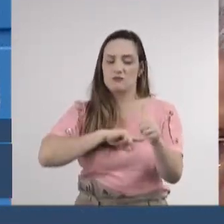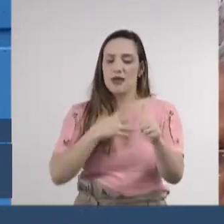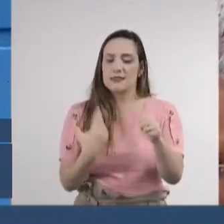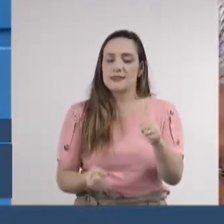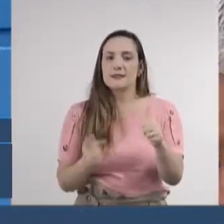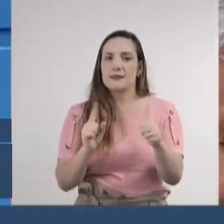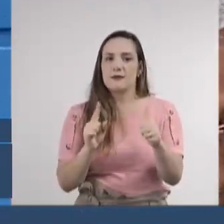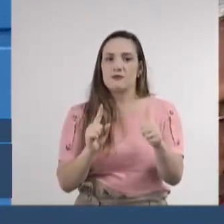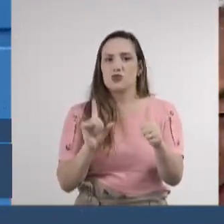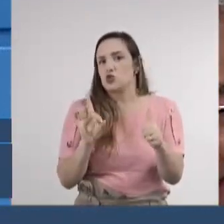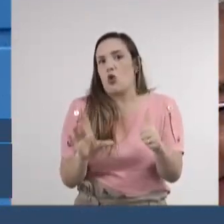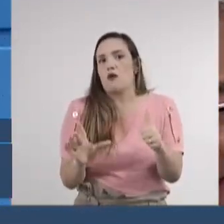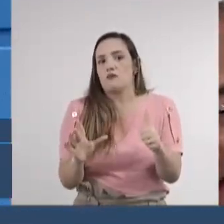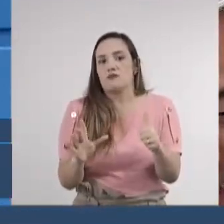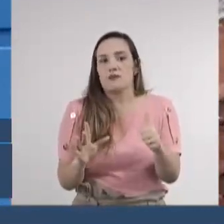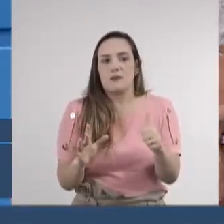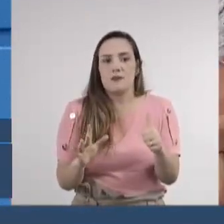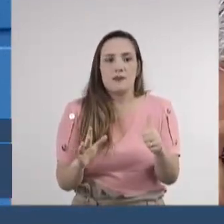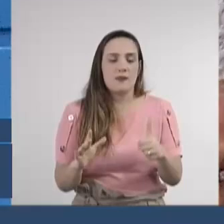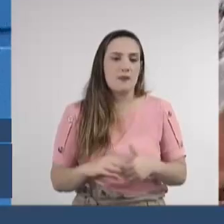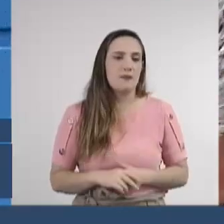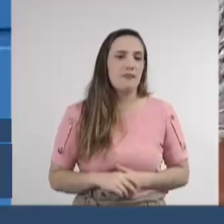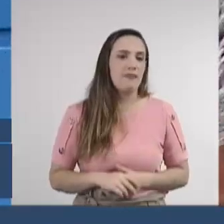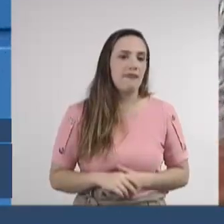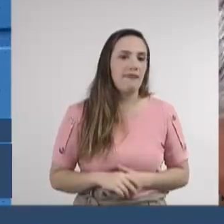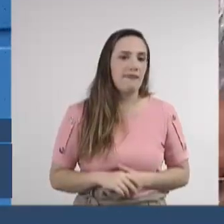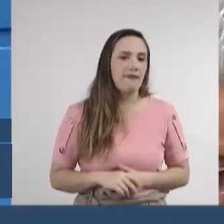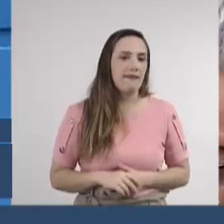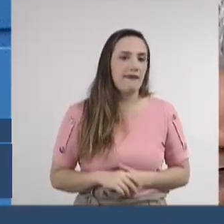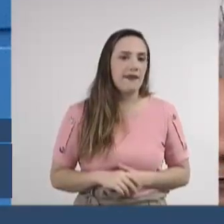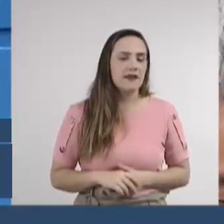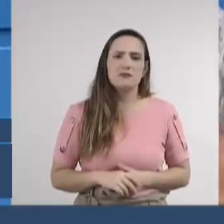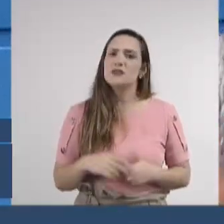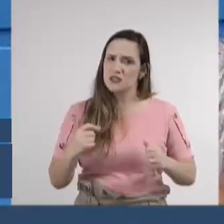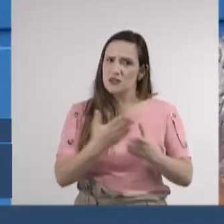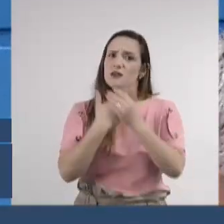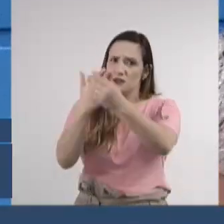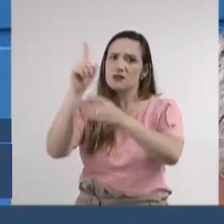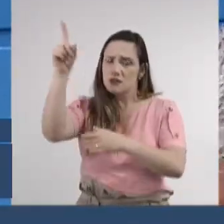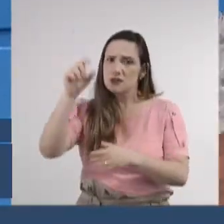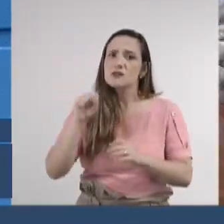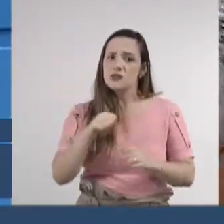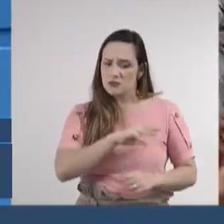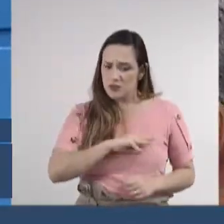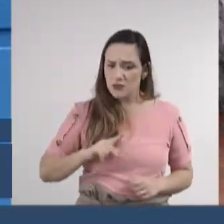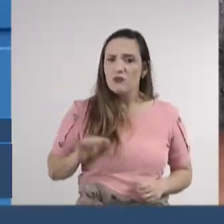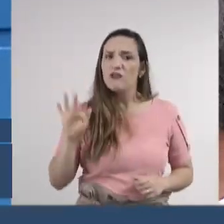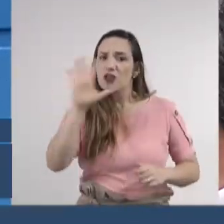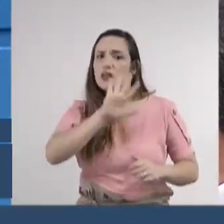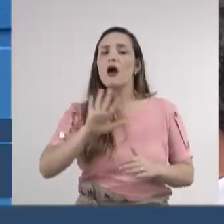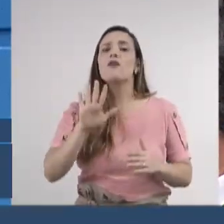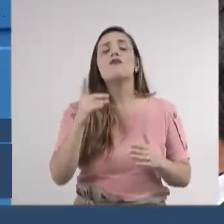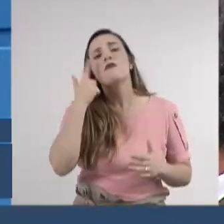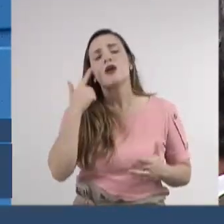que simplesmente é um caso de Poder Judiciário, de Ministério Público Federal, como que faz o contrato,